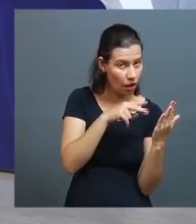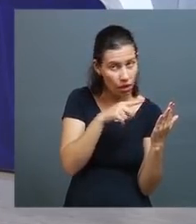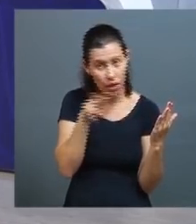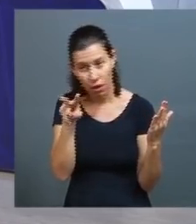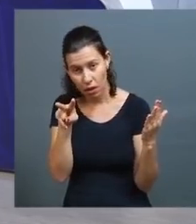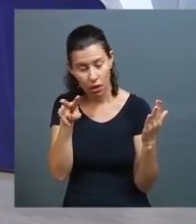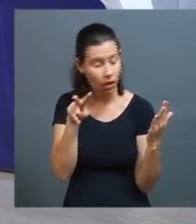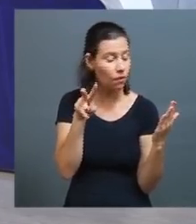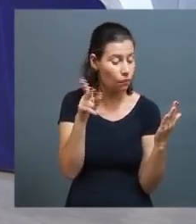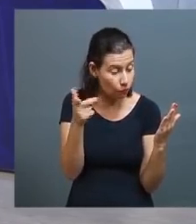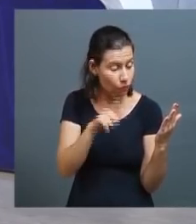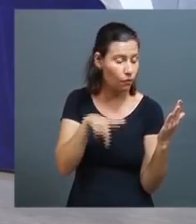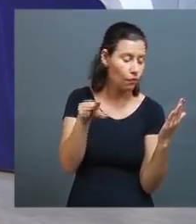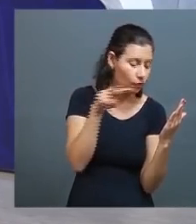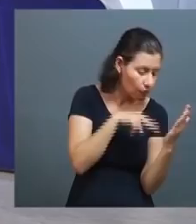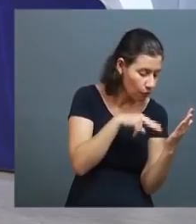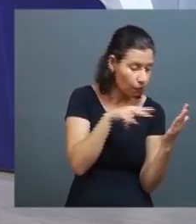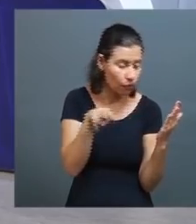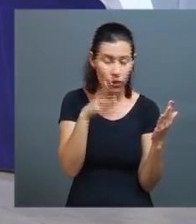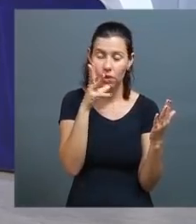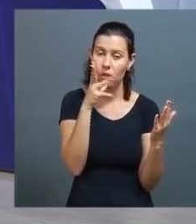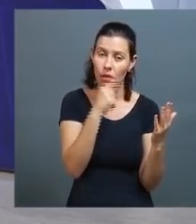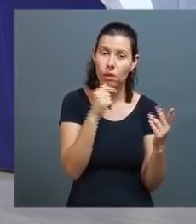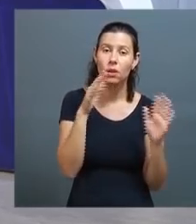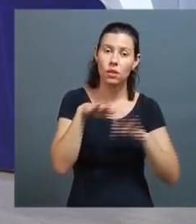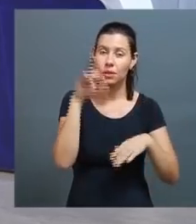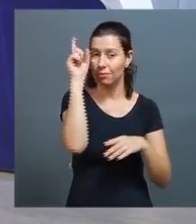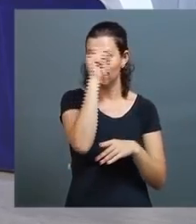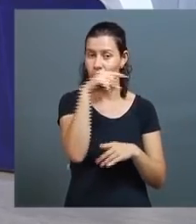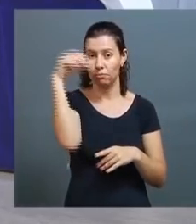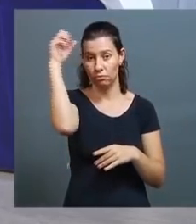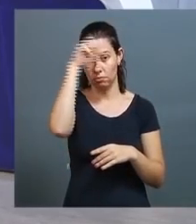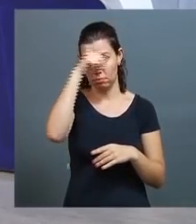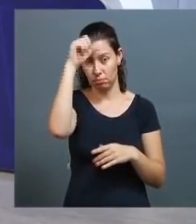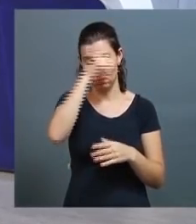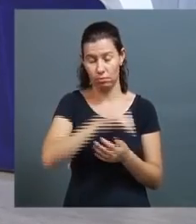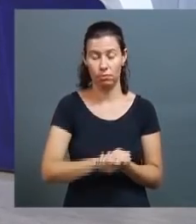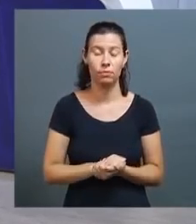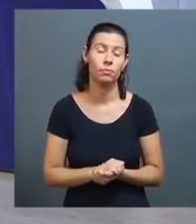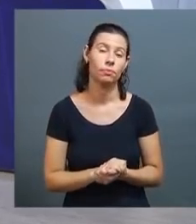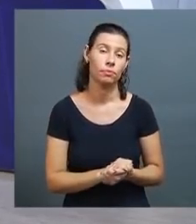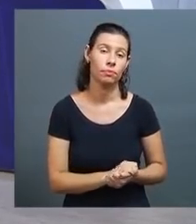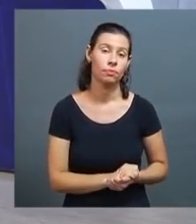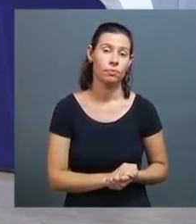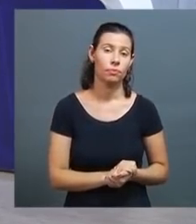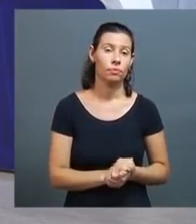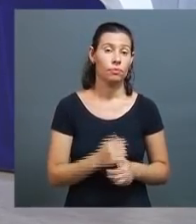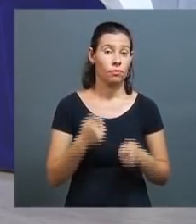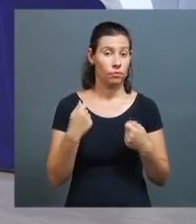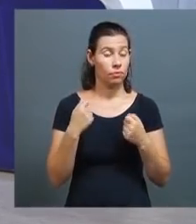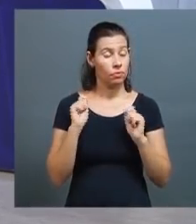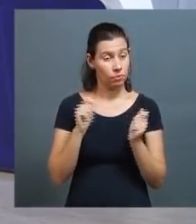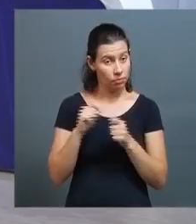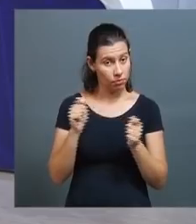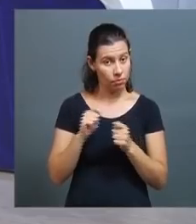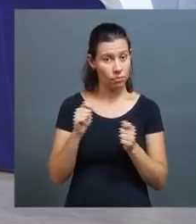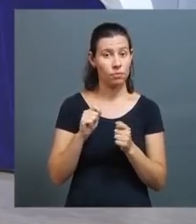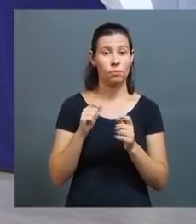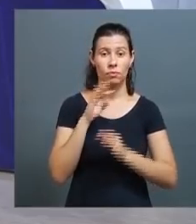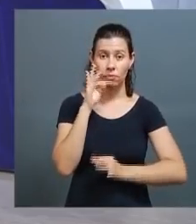uma situação que pode gerar uma dificuldade de aprendizado. Então, é possível também fazer um tratamento em relação a